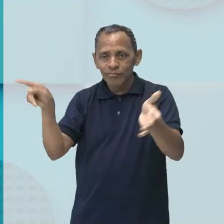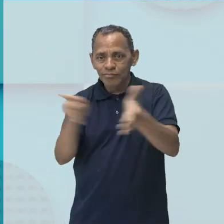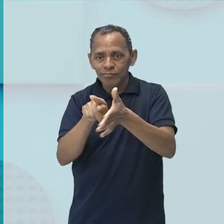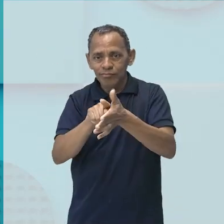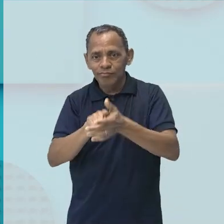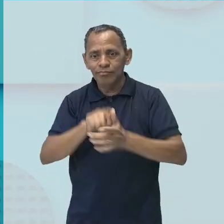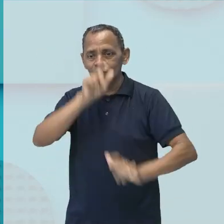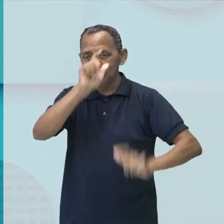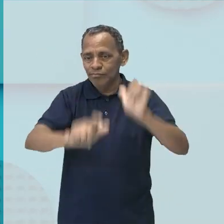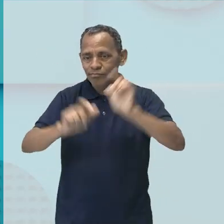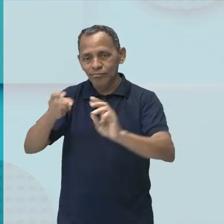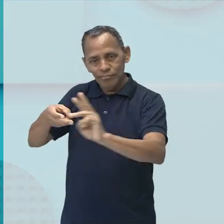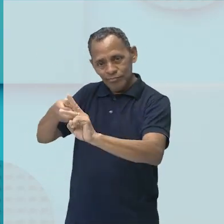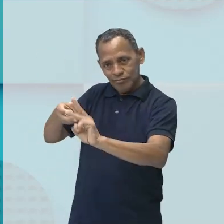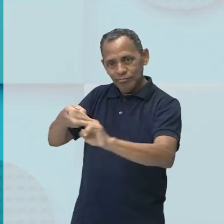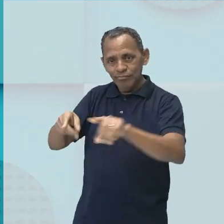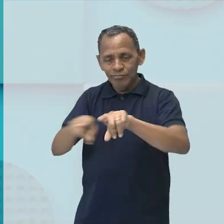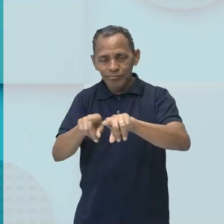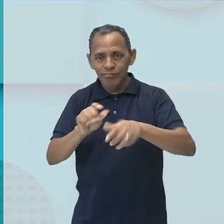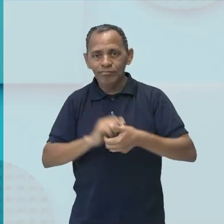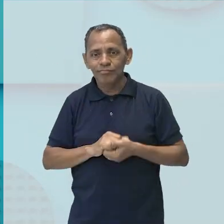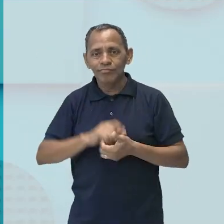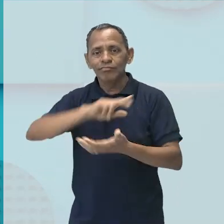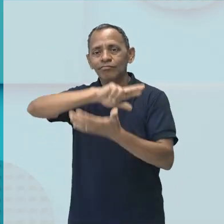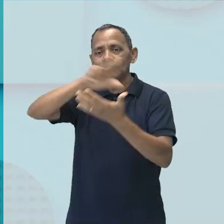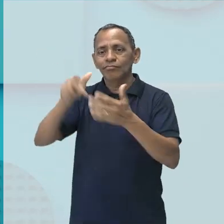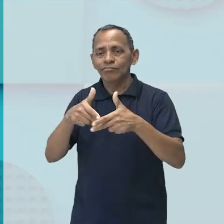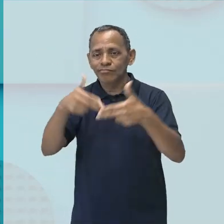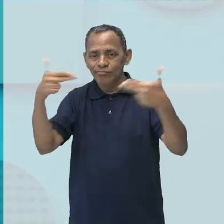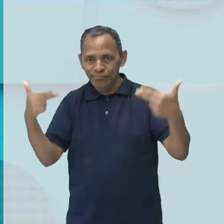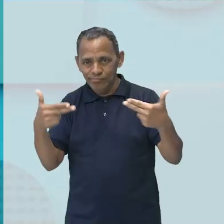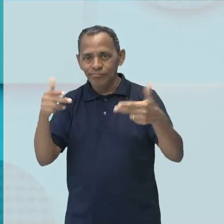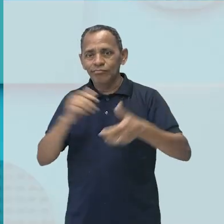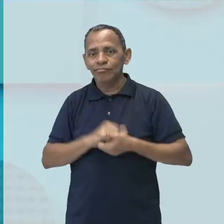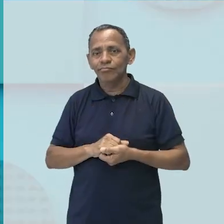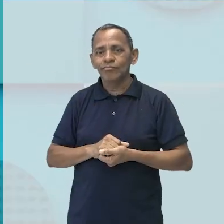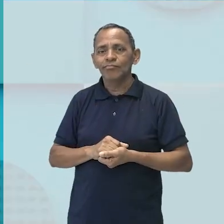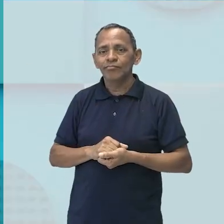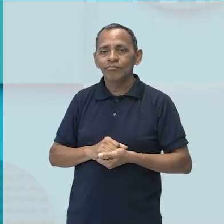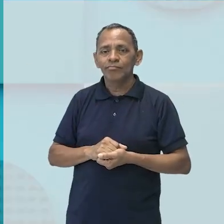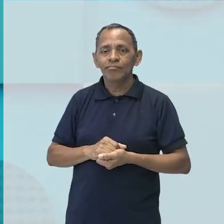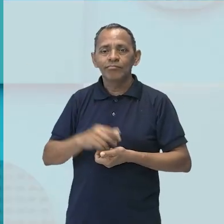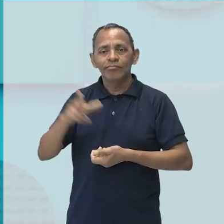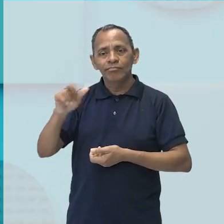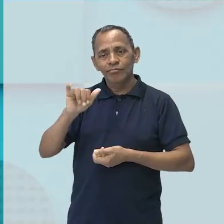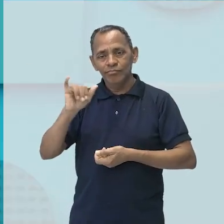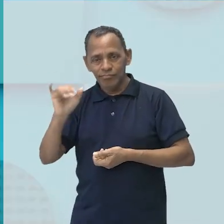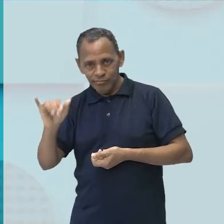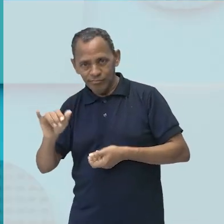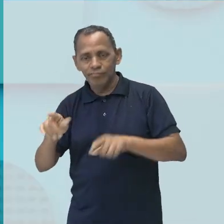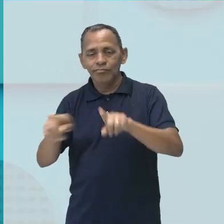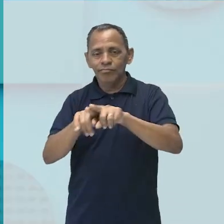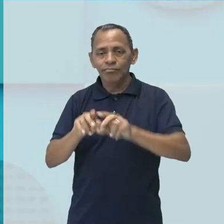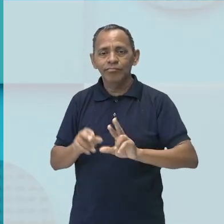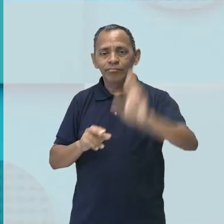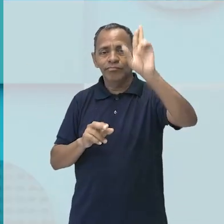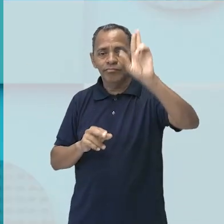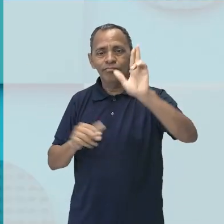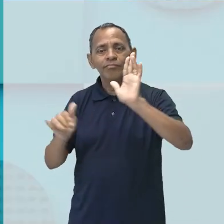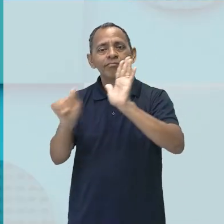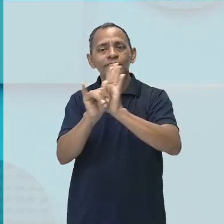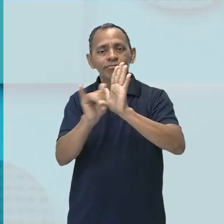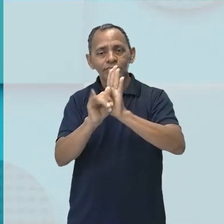dos povos originários de várias etnias. Então, o Rai, ele representa essa